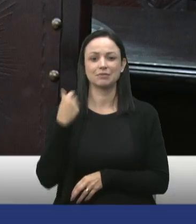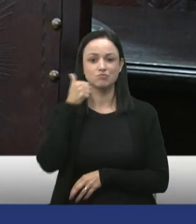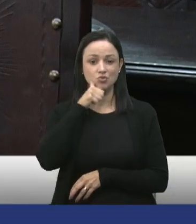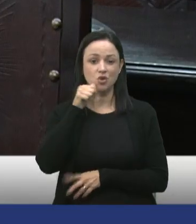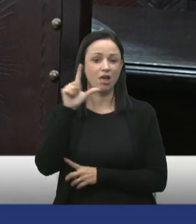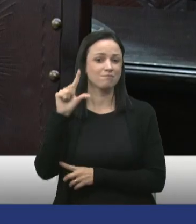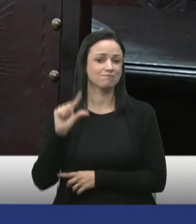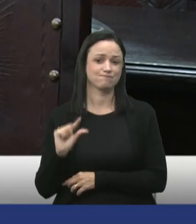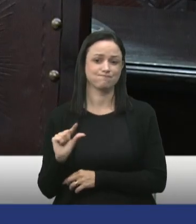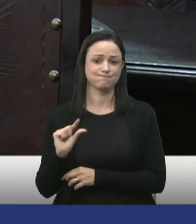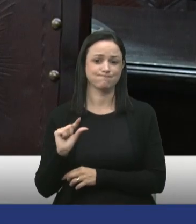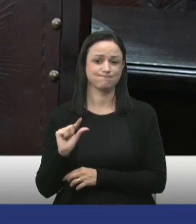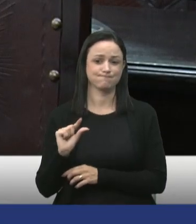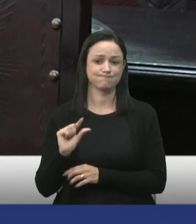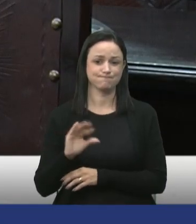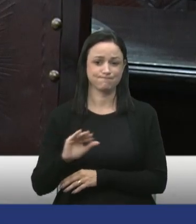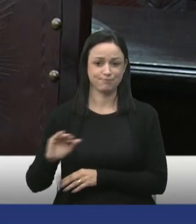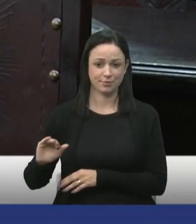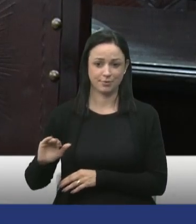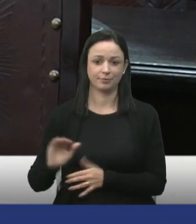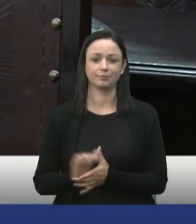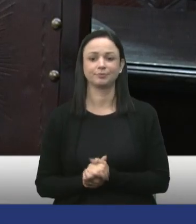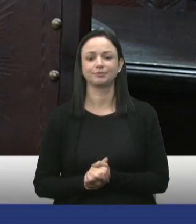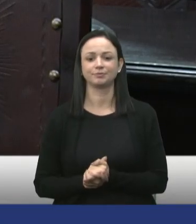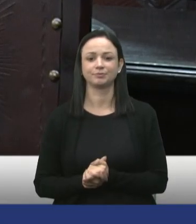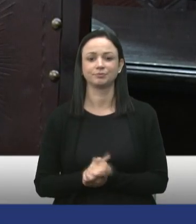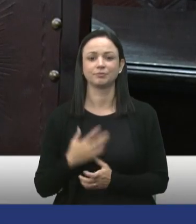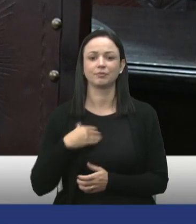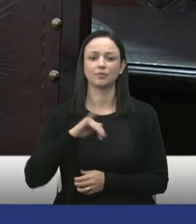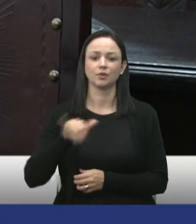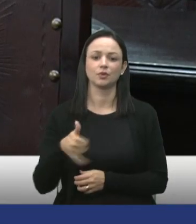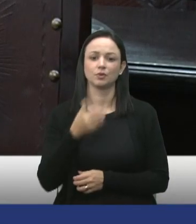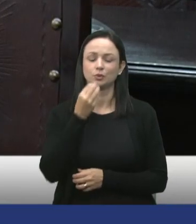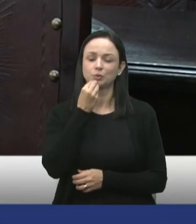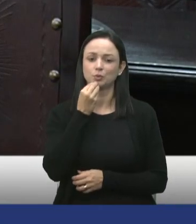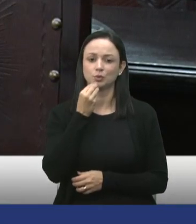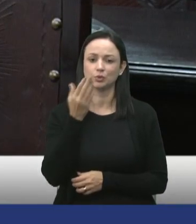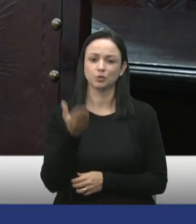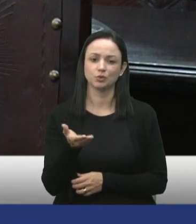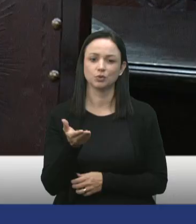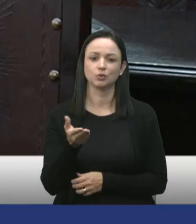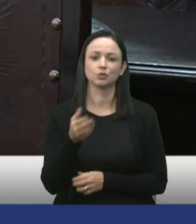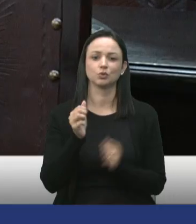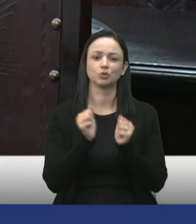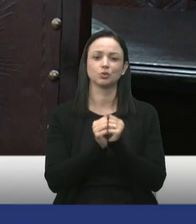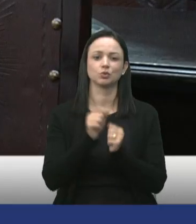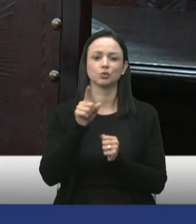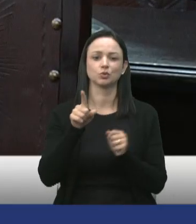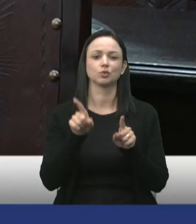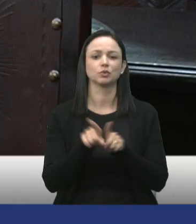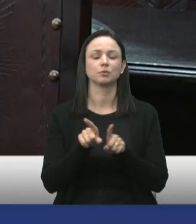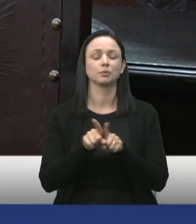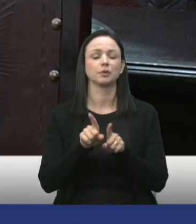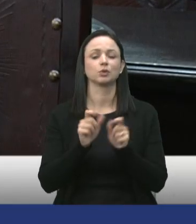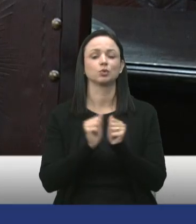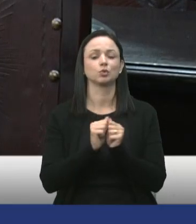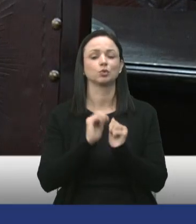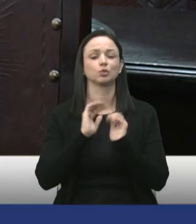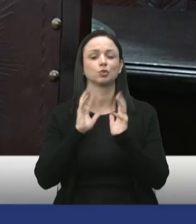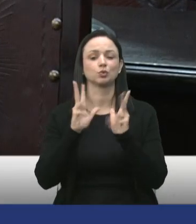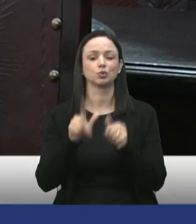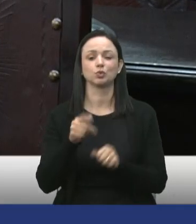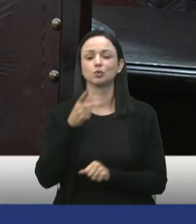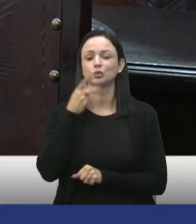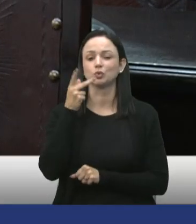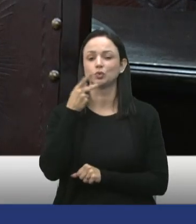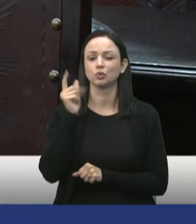minorizadas. E eu aproveitei essa oportunidade, né, com você e com todo mundo, para